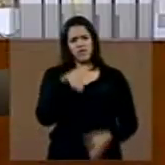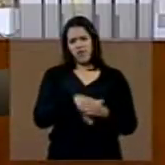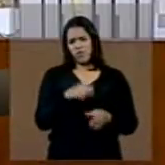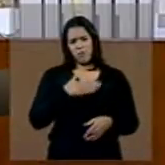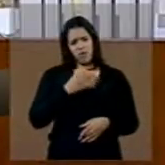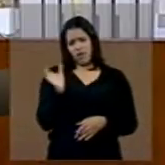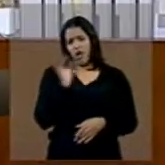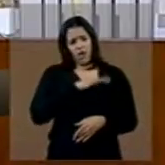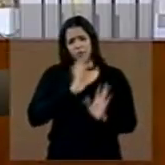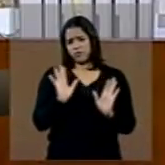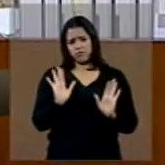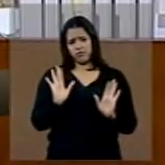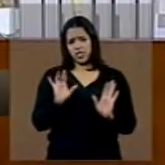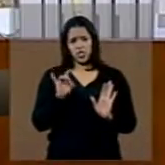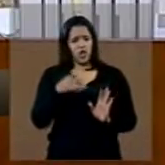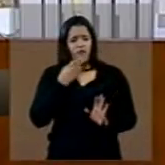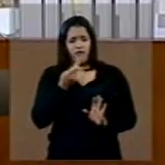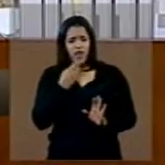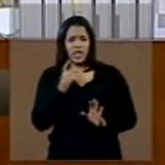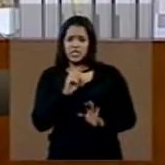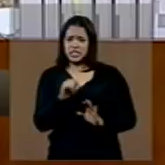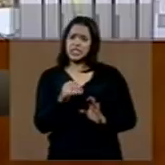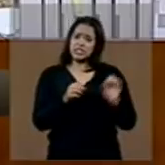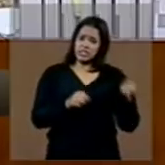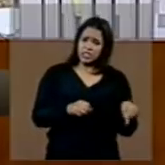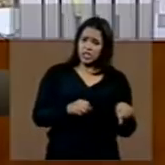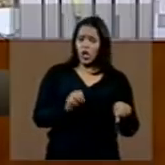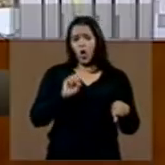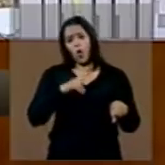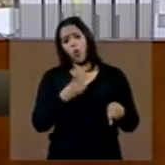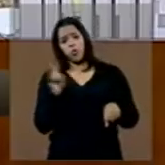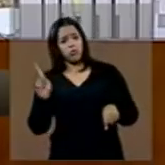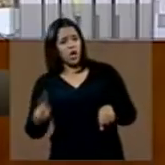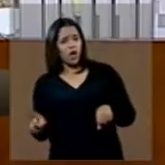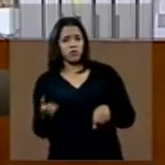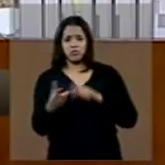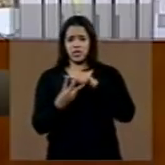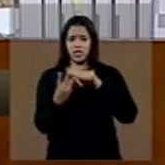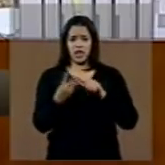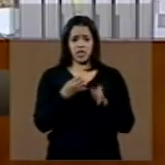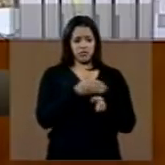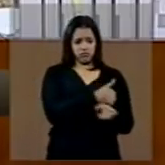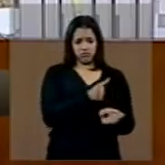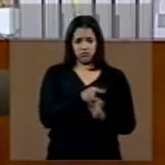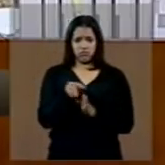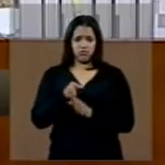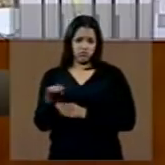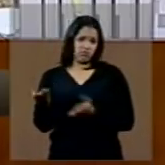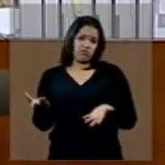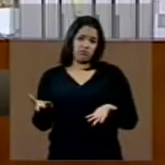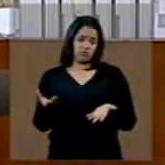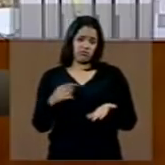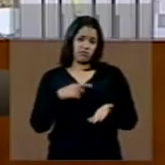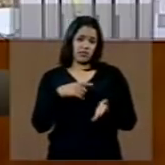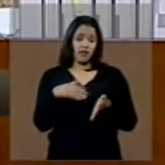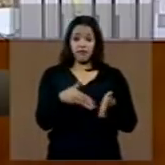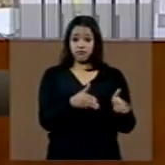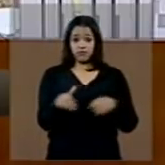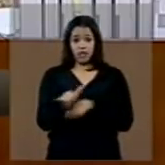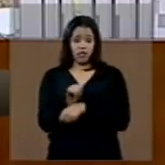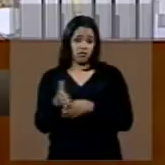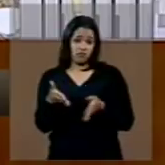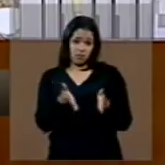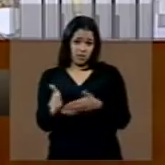muito rápido. Será só dizer se eu opto por um dos três posicionamentos que já se